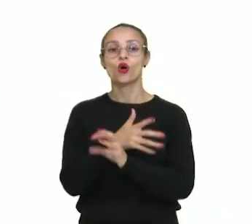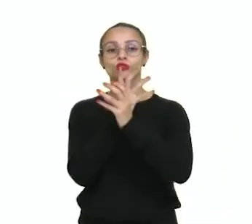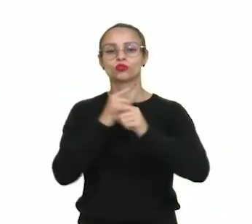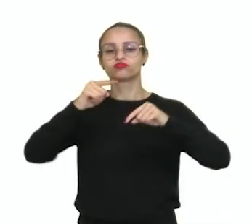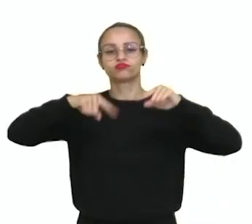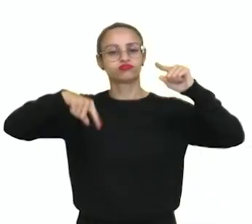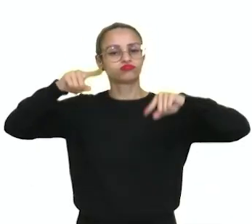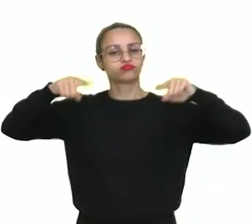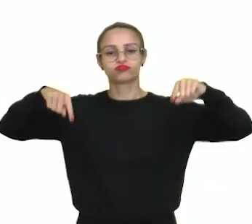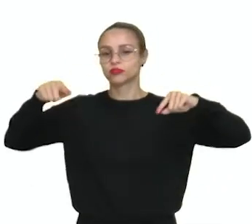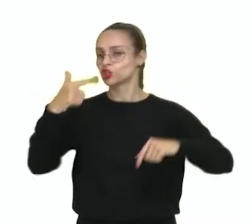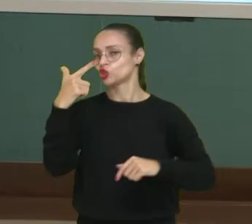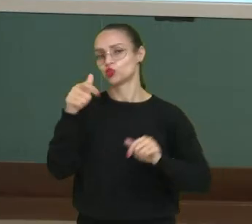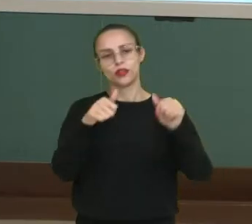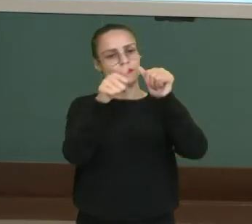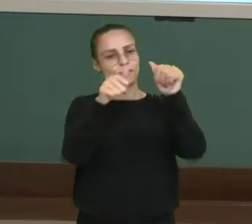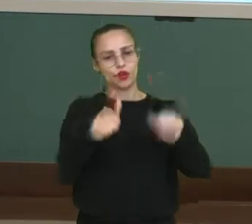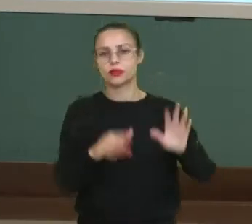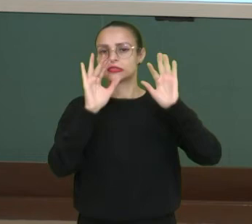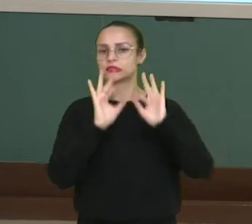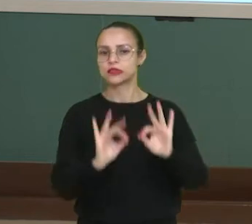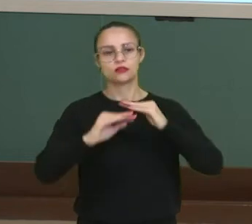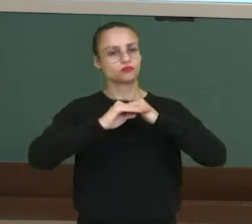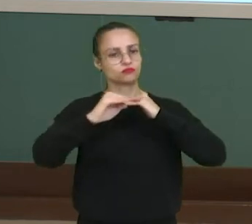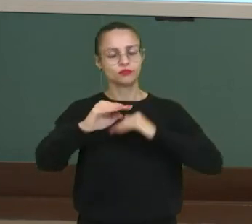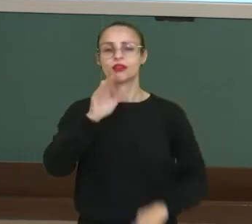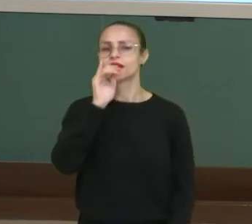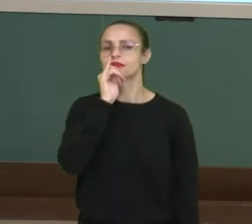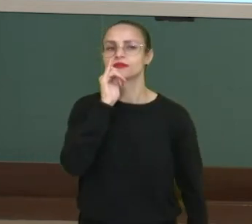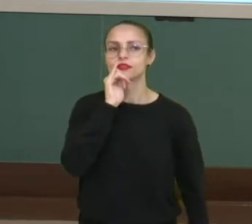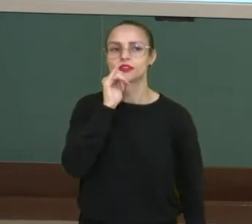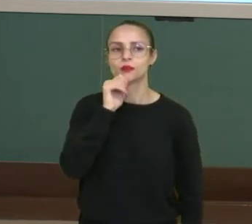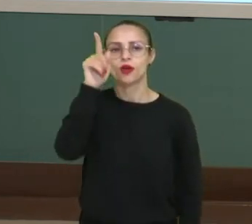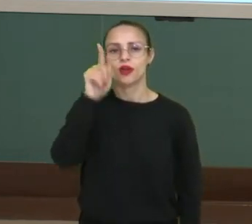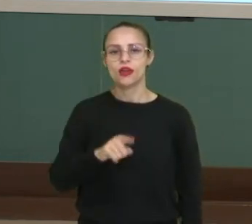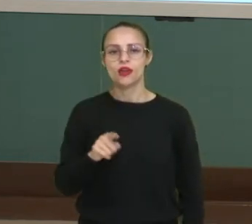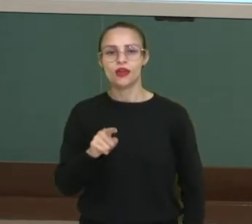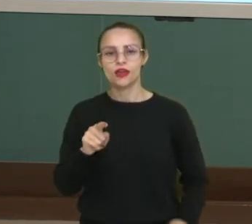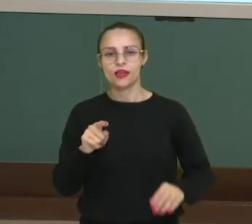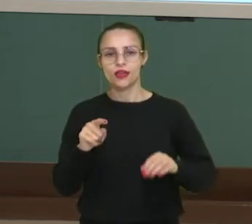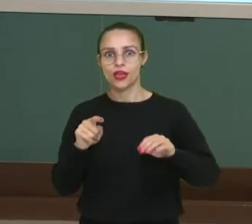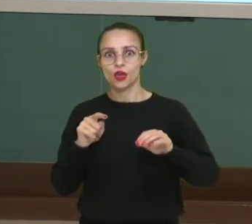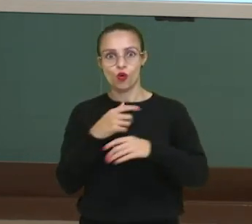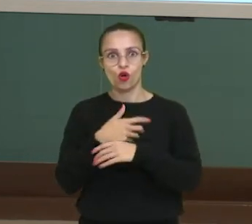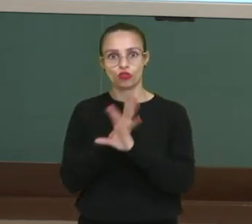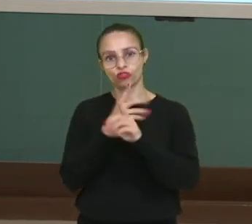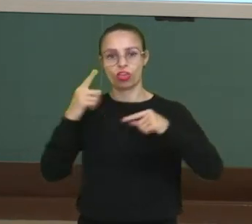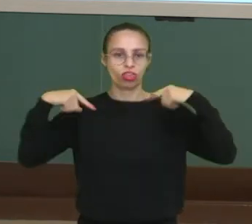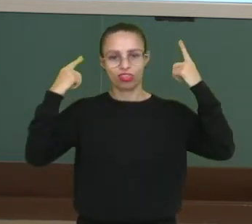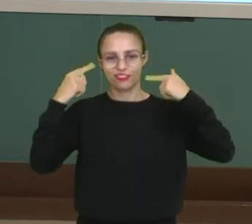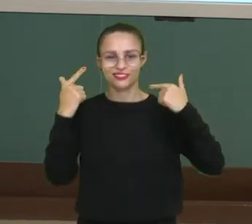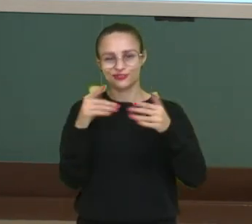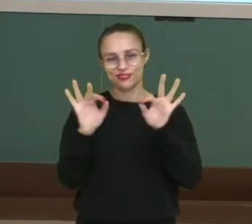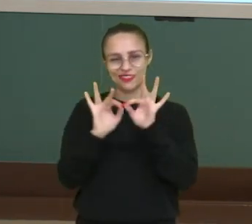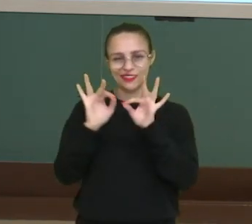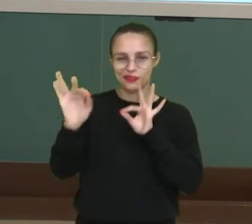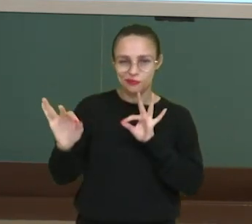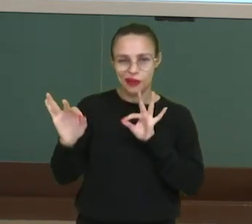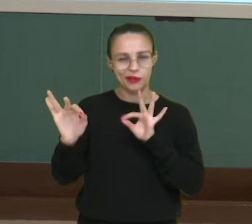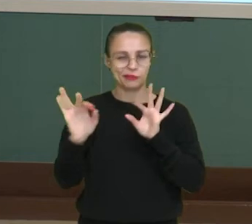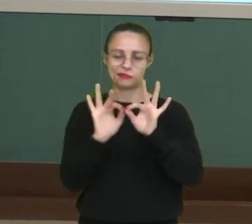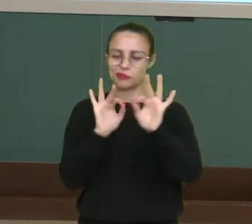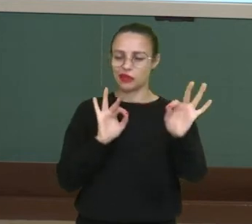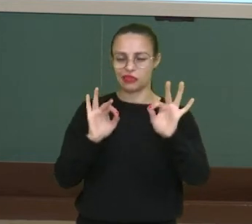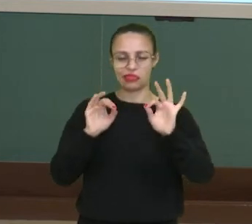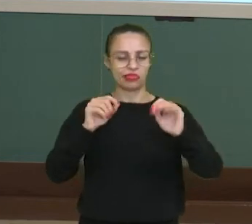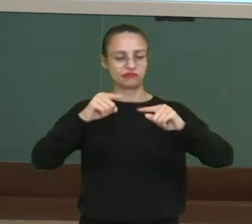não apresentam uma forma definida. Vamos pensar que ele é um osso bem malucão. Não tem comprimento que respeita a